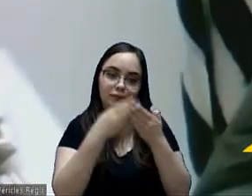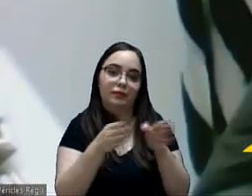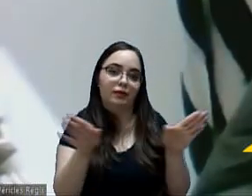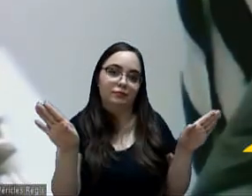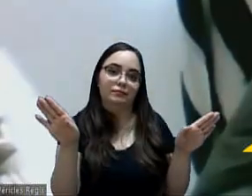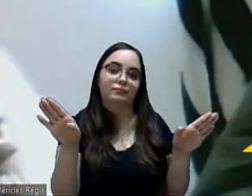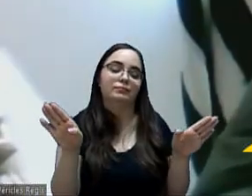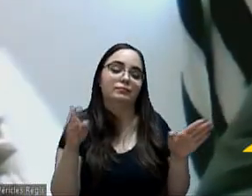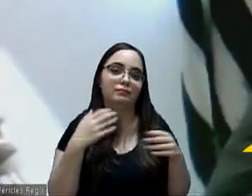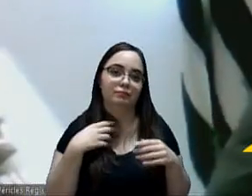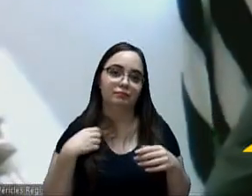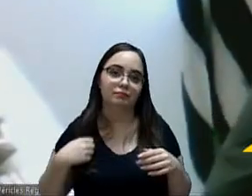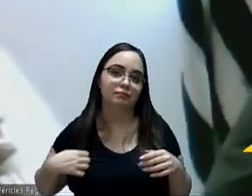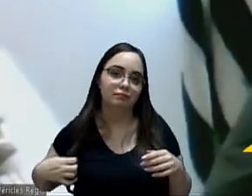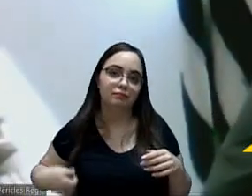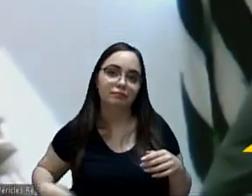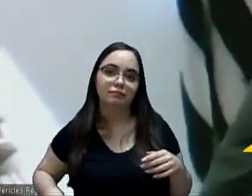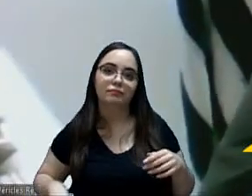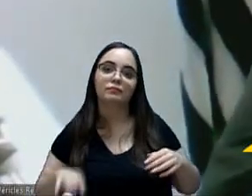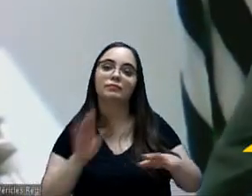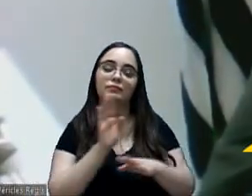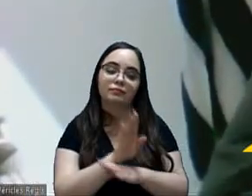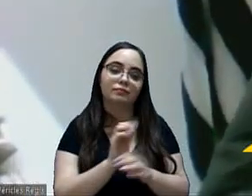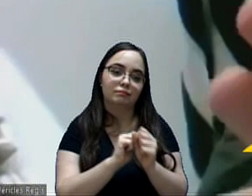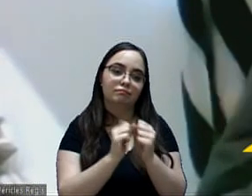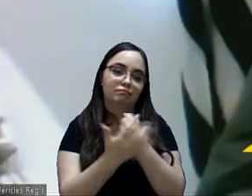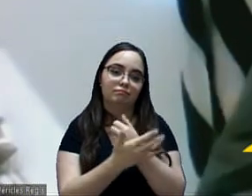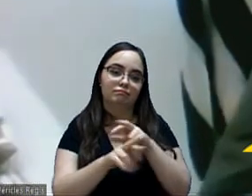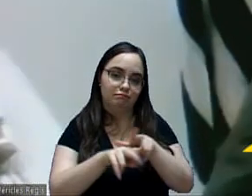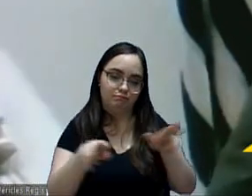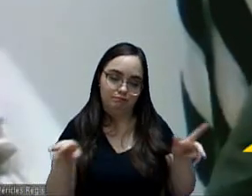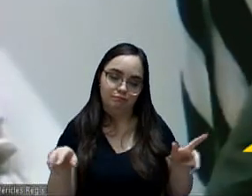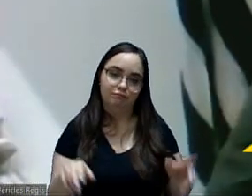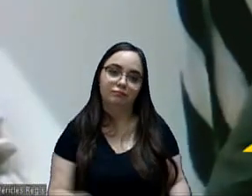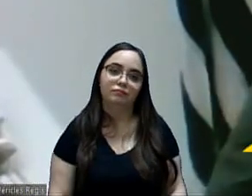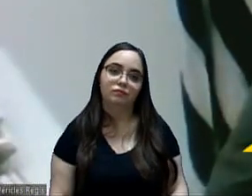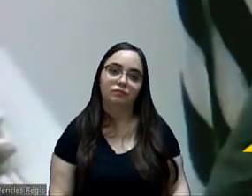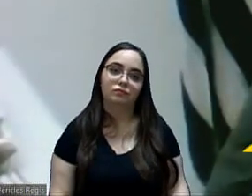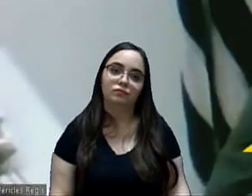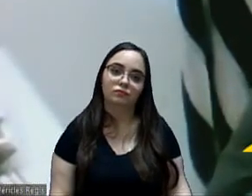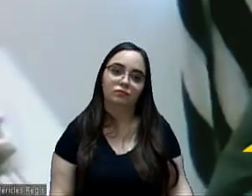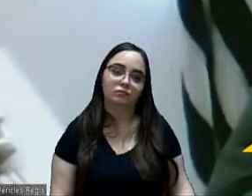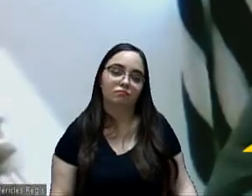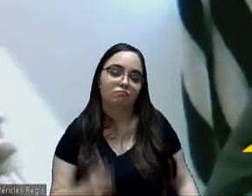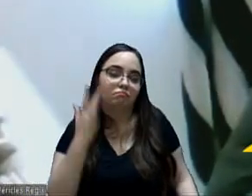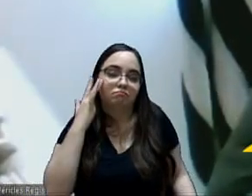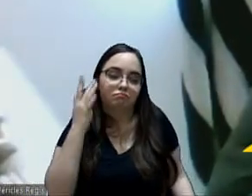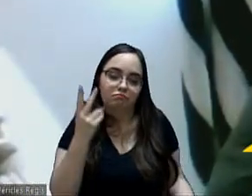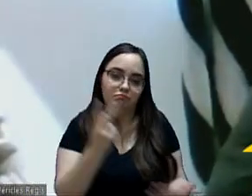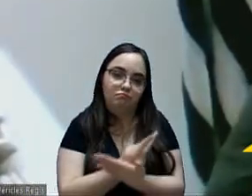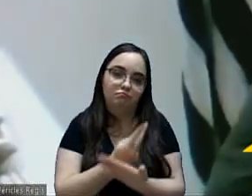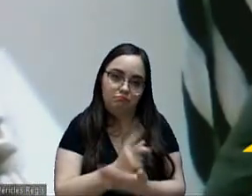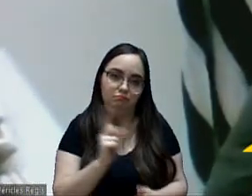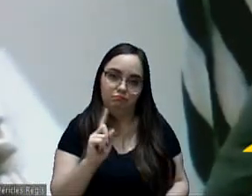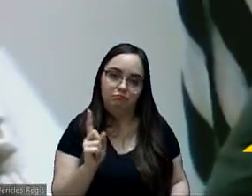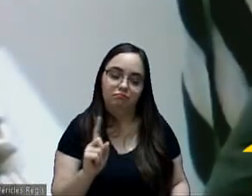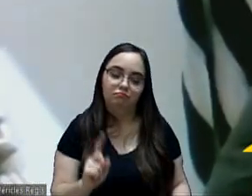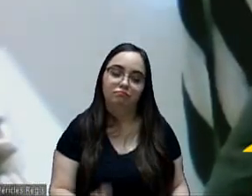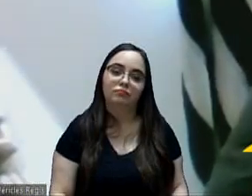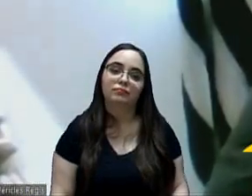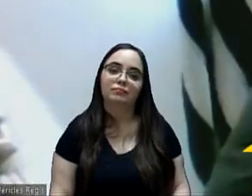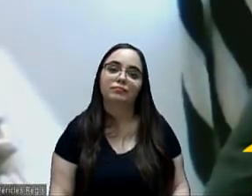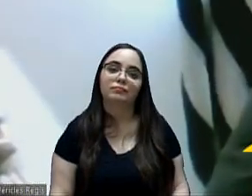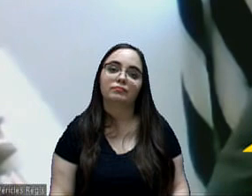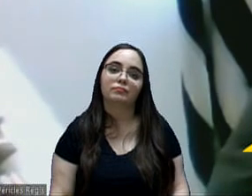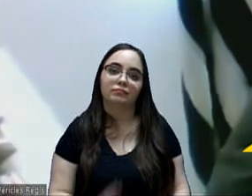tratar, ajudar nos tratamentos de Covid. Tudo bem, não acho desmérito também não. Como o